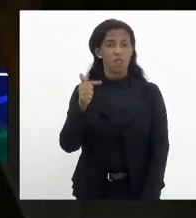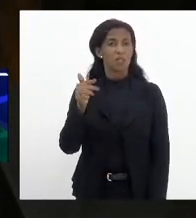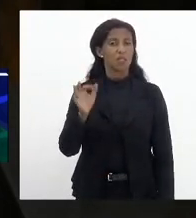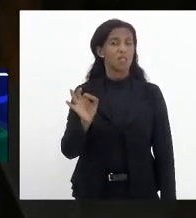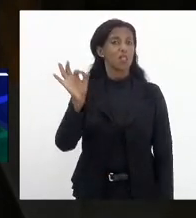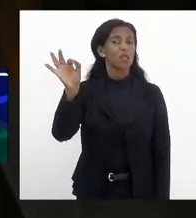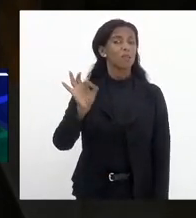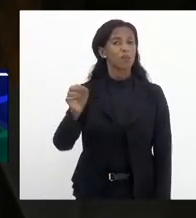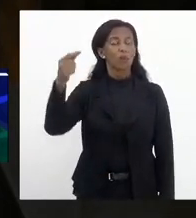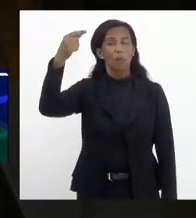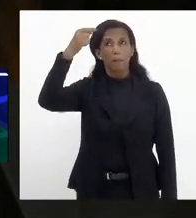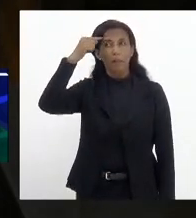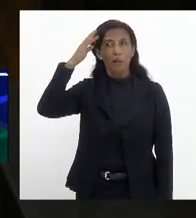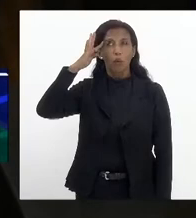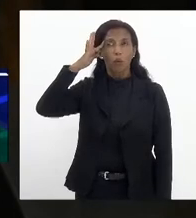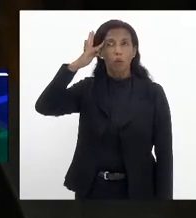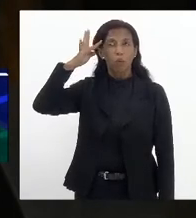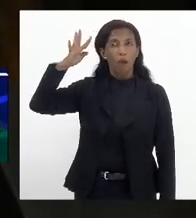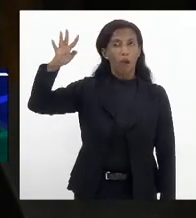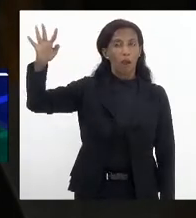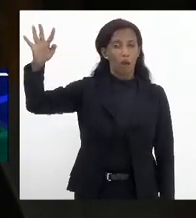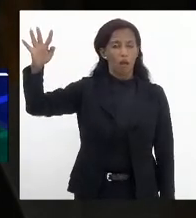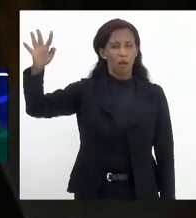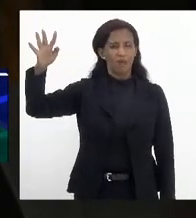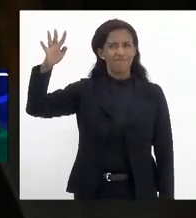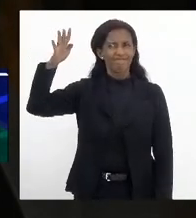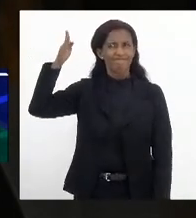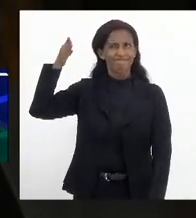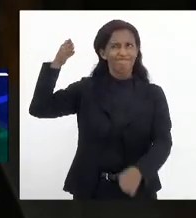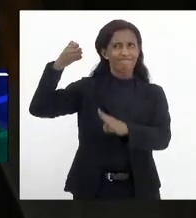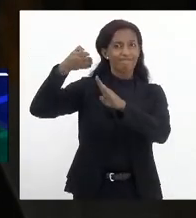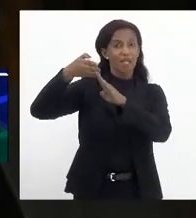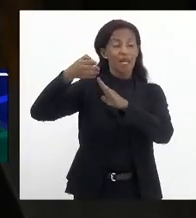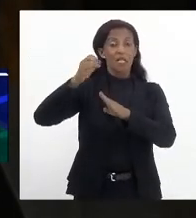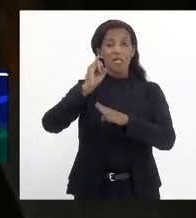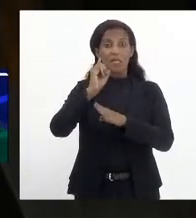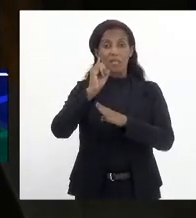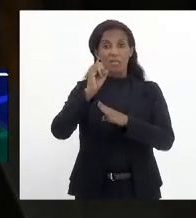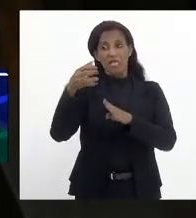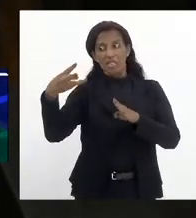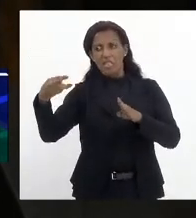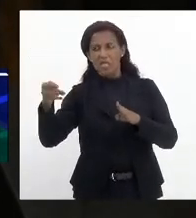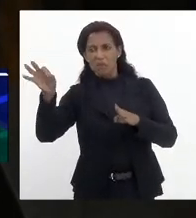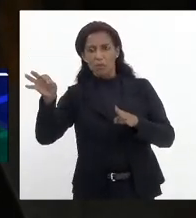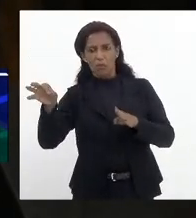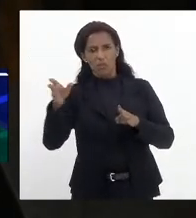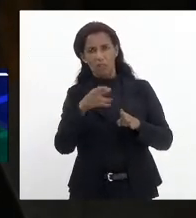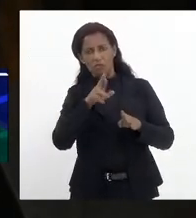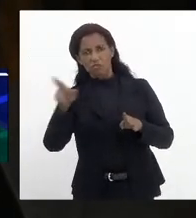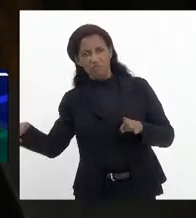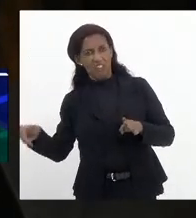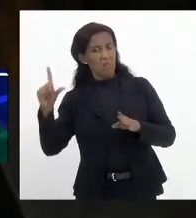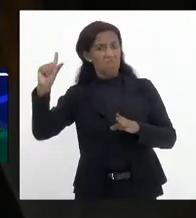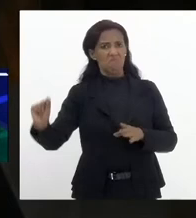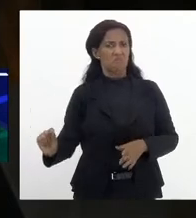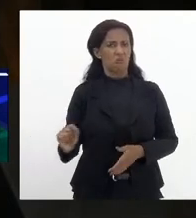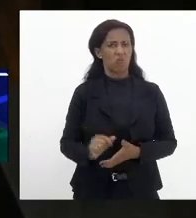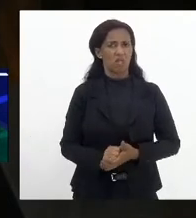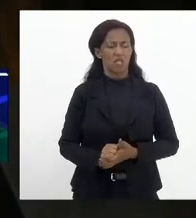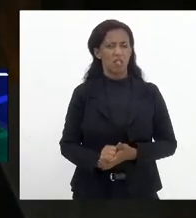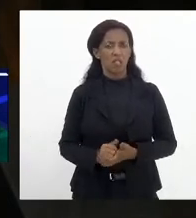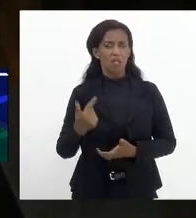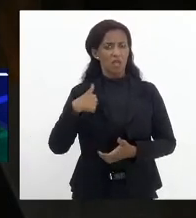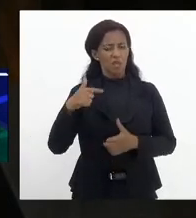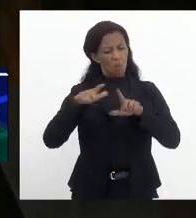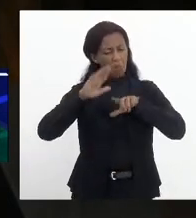70% dos nossos pensamentos estão alinhados. Se os outros 30 não estão, é minoria. E eu prezo pela essa